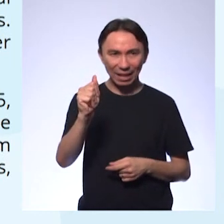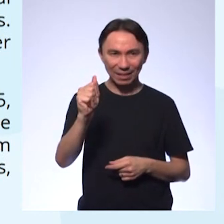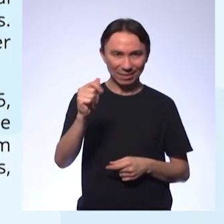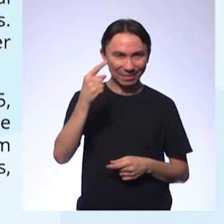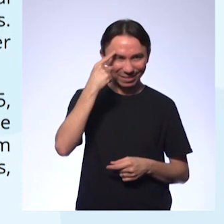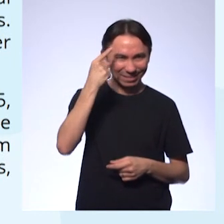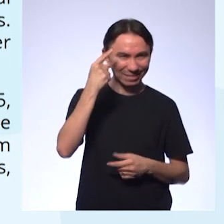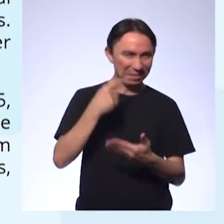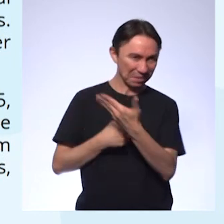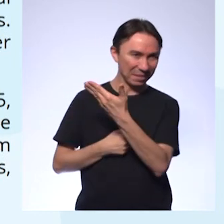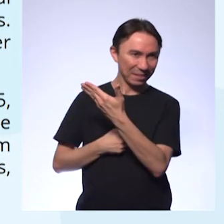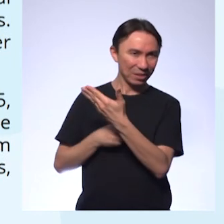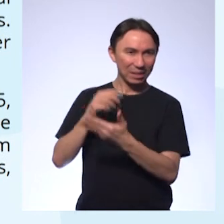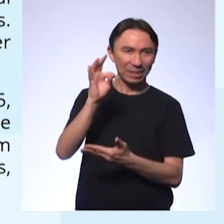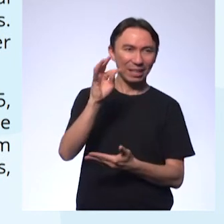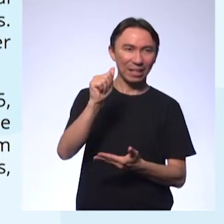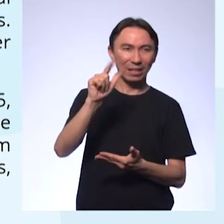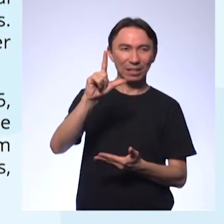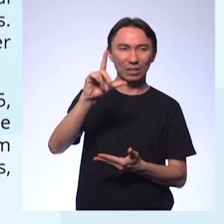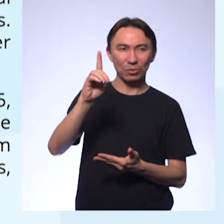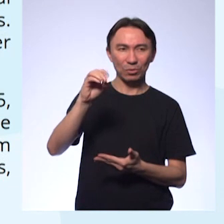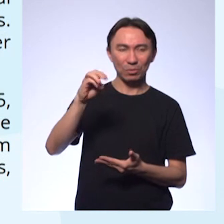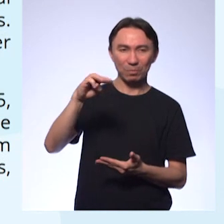ácido glutâmico, né?